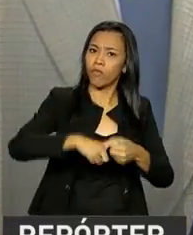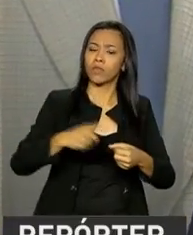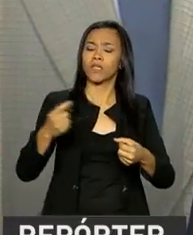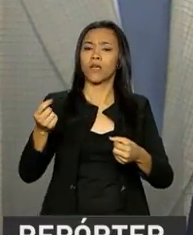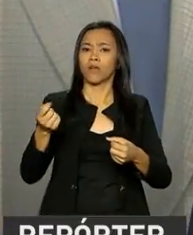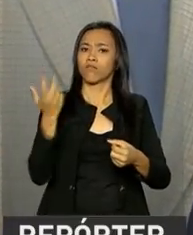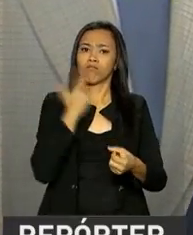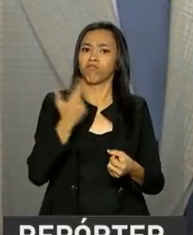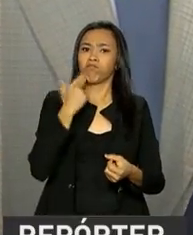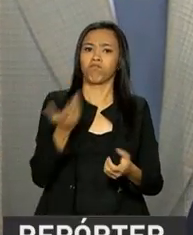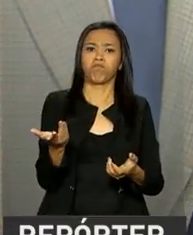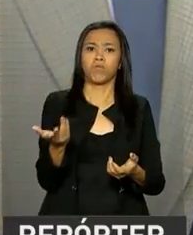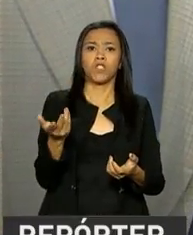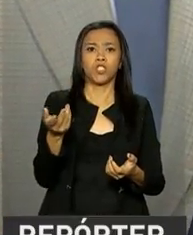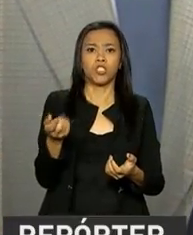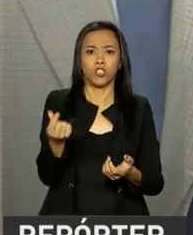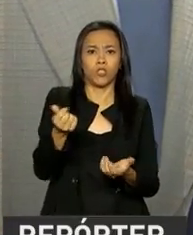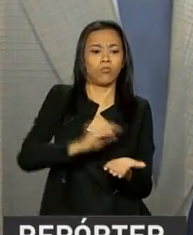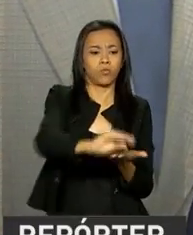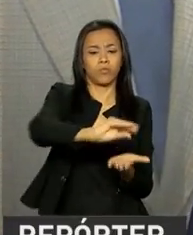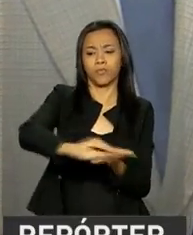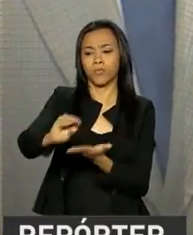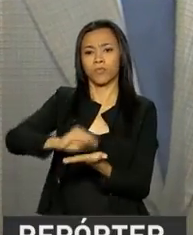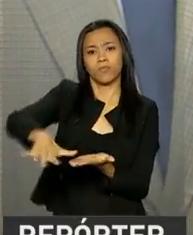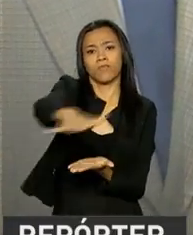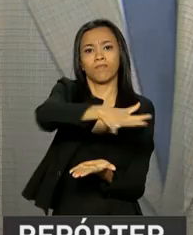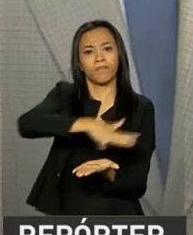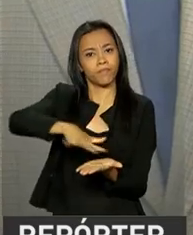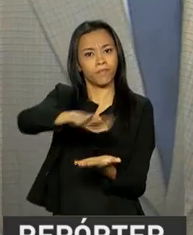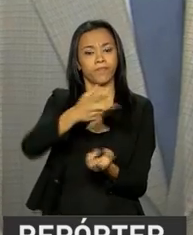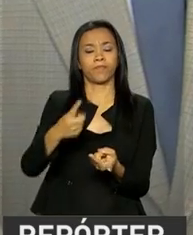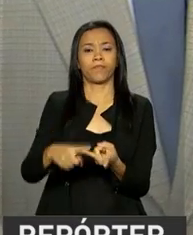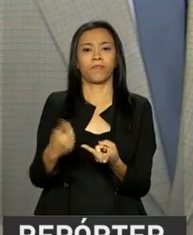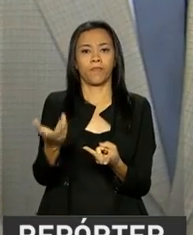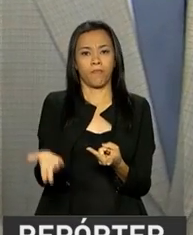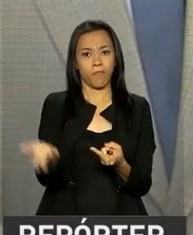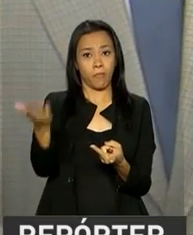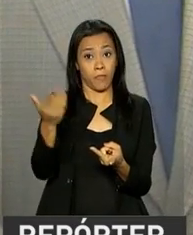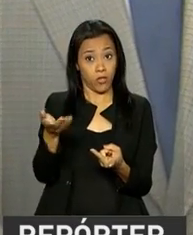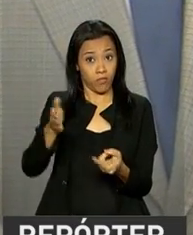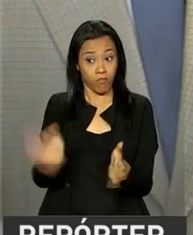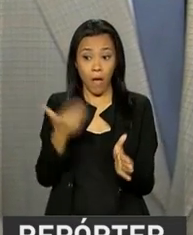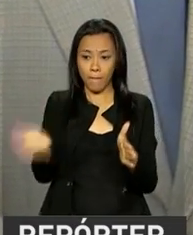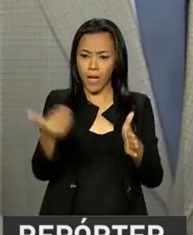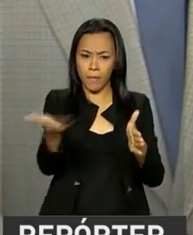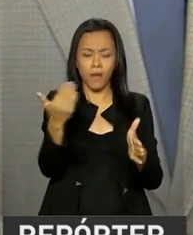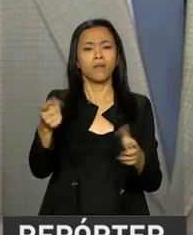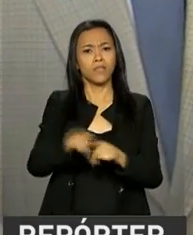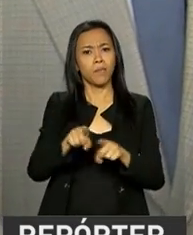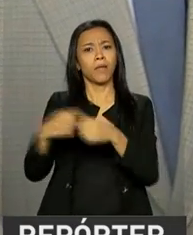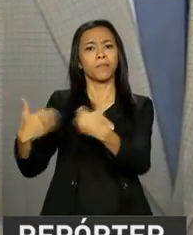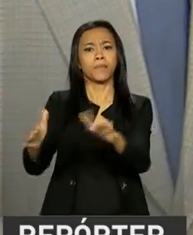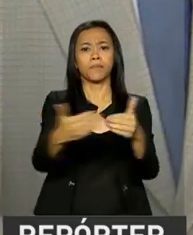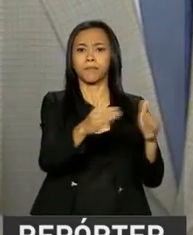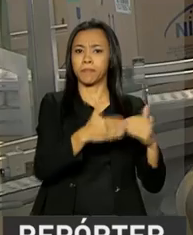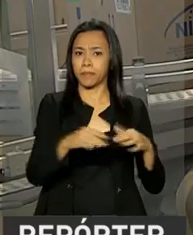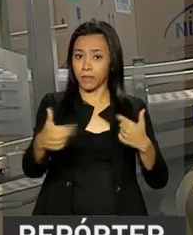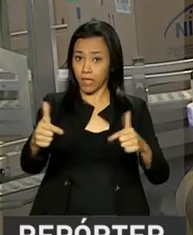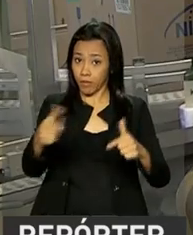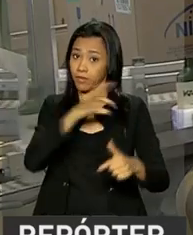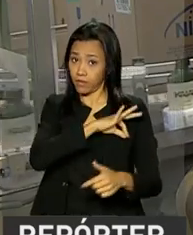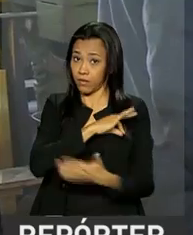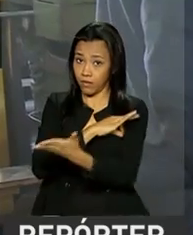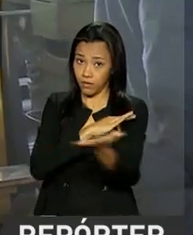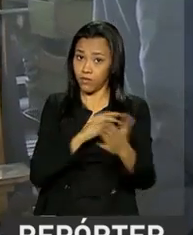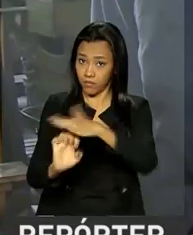de investir de produzir e gerar emprego e renda